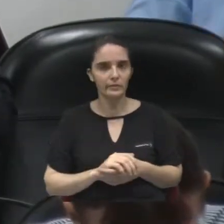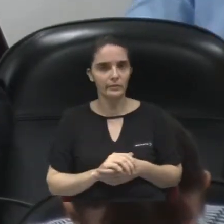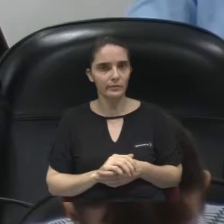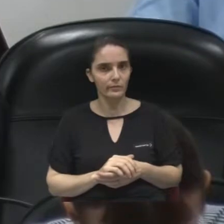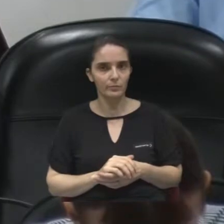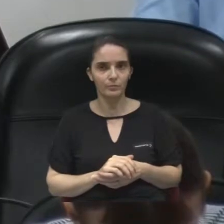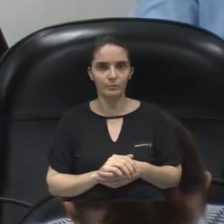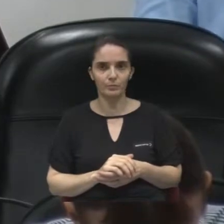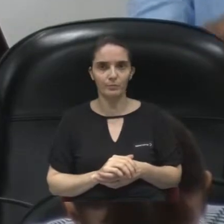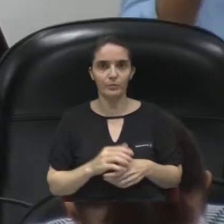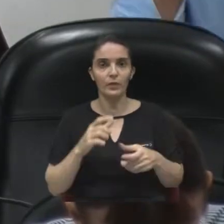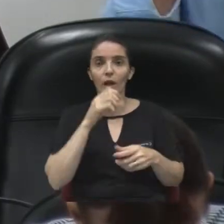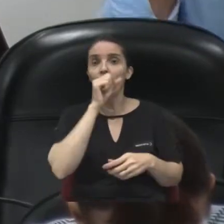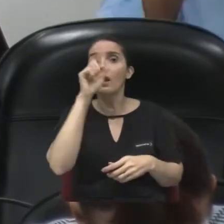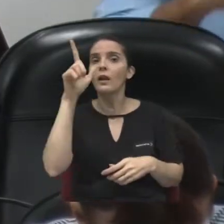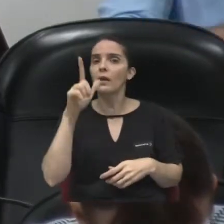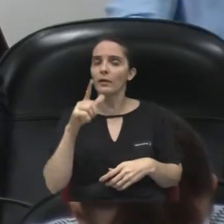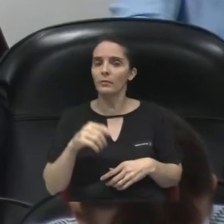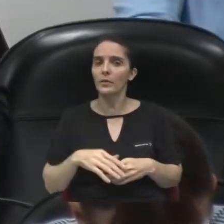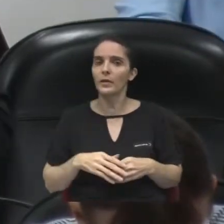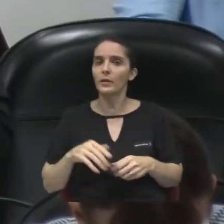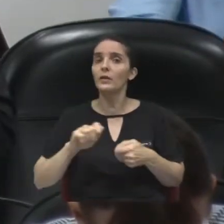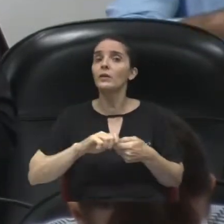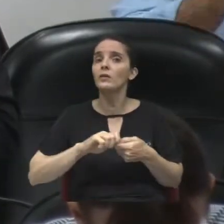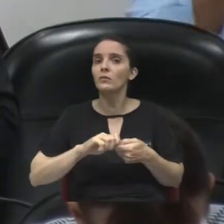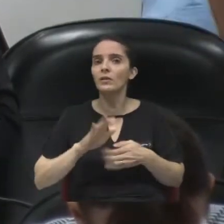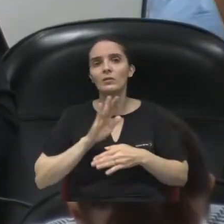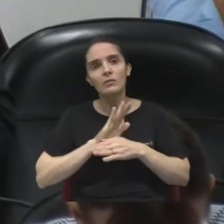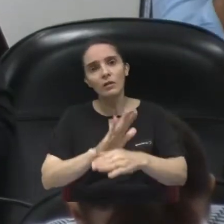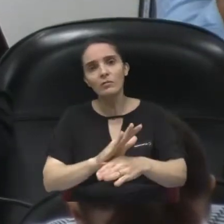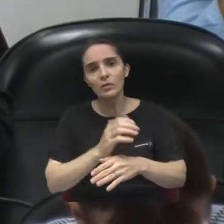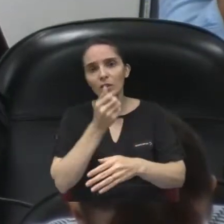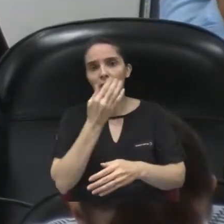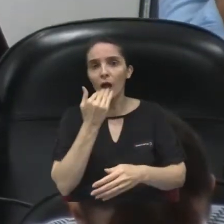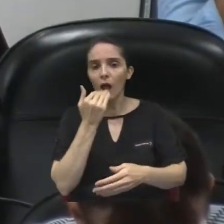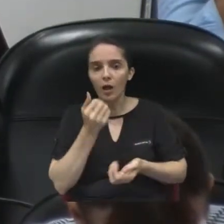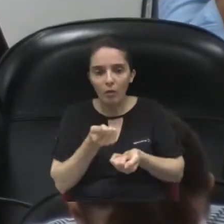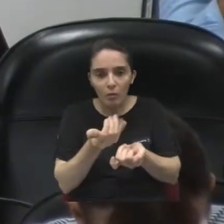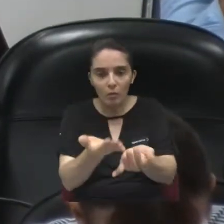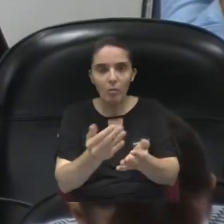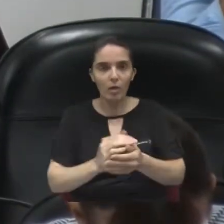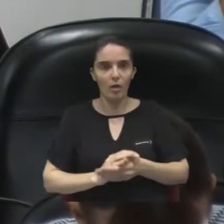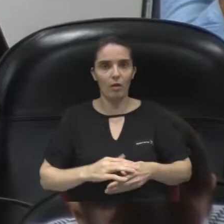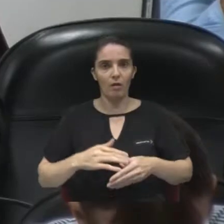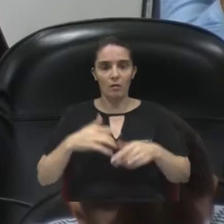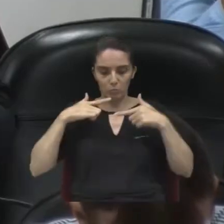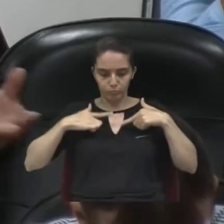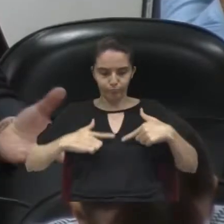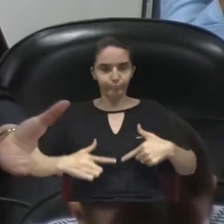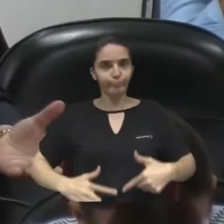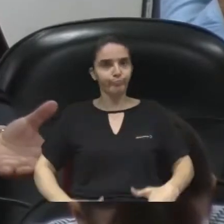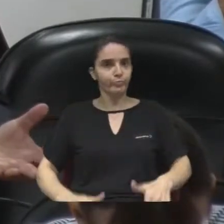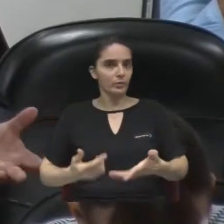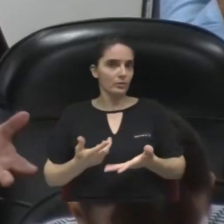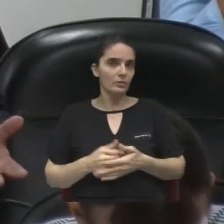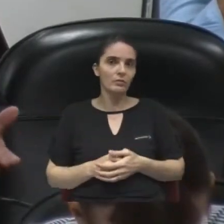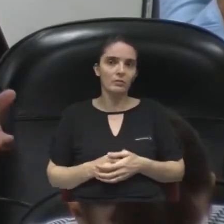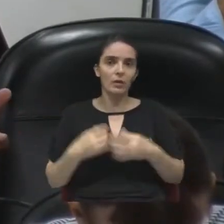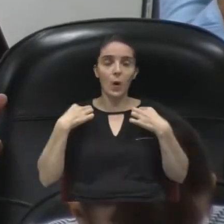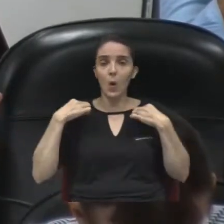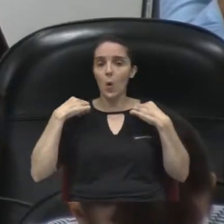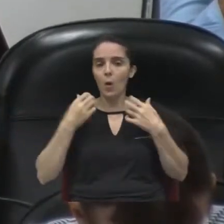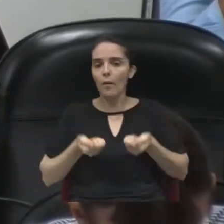que Limeira sabe fazer muito bem é dar comida para andarilho. Ela dá banho, dá comida, dá roupa. Quem é que vai querer sair da